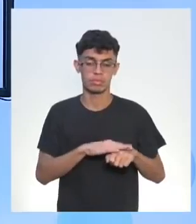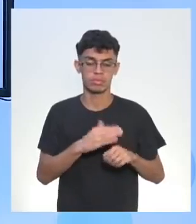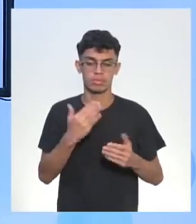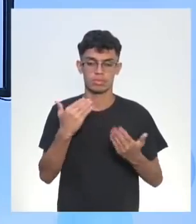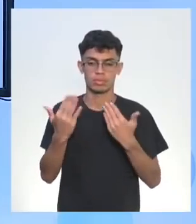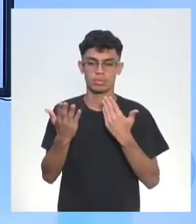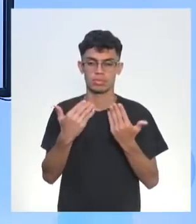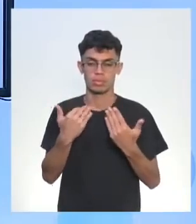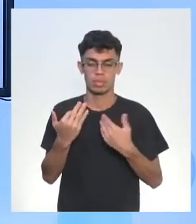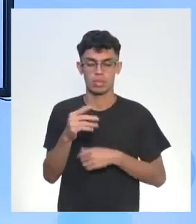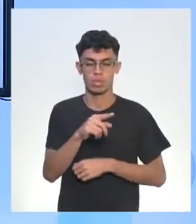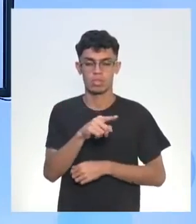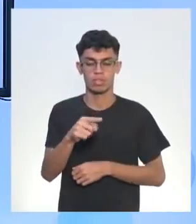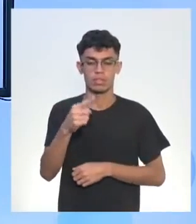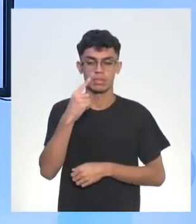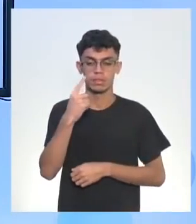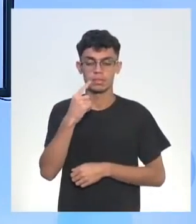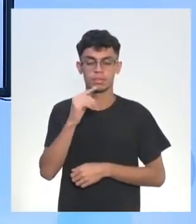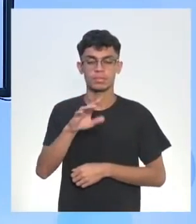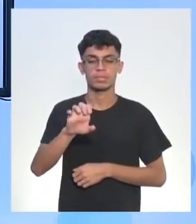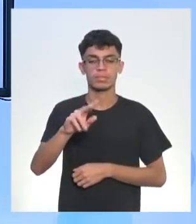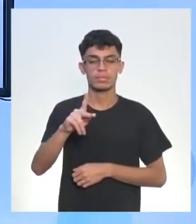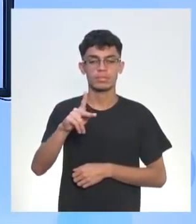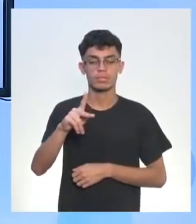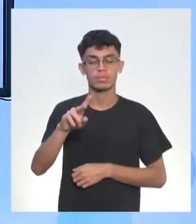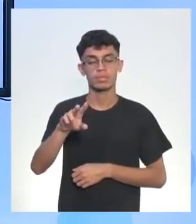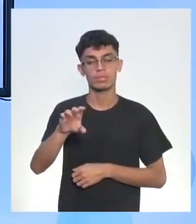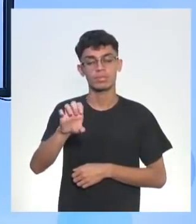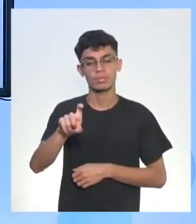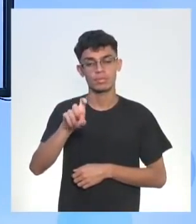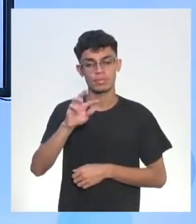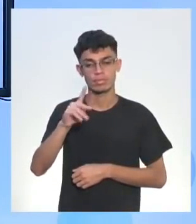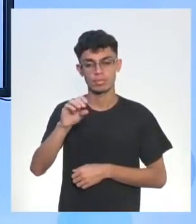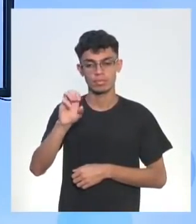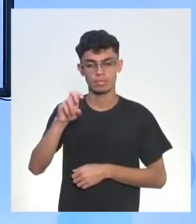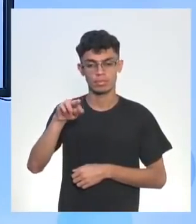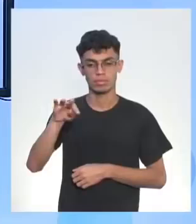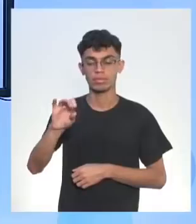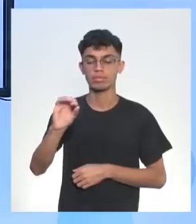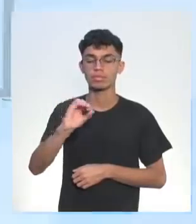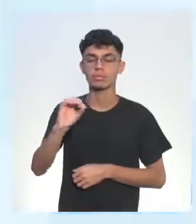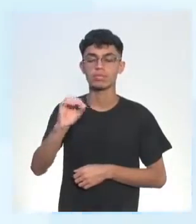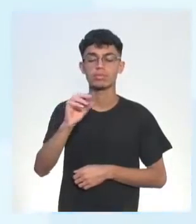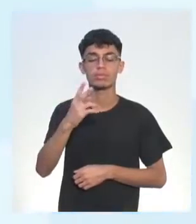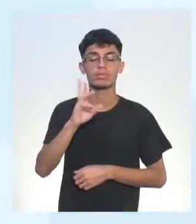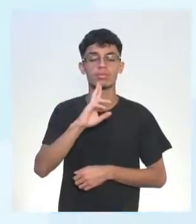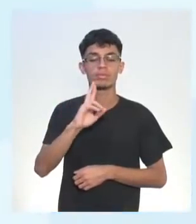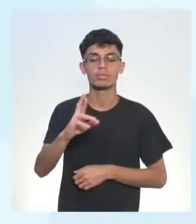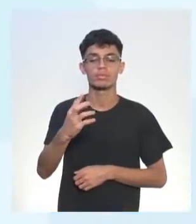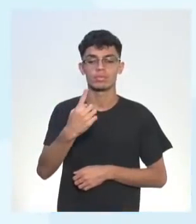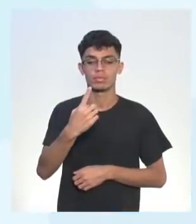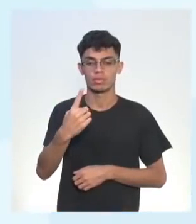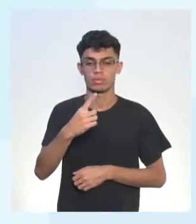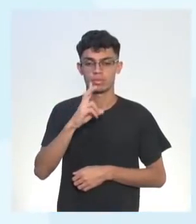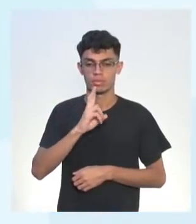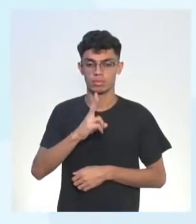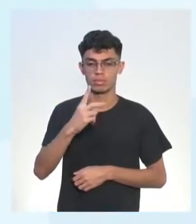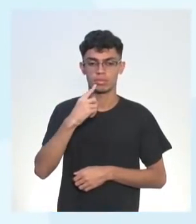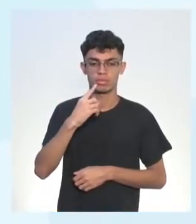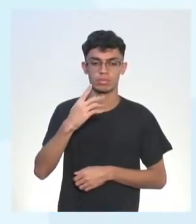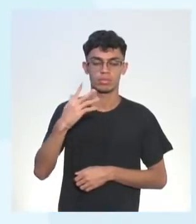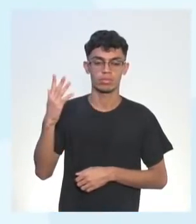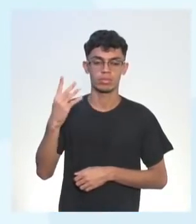discussão aqui com vocês. Ó, se o expoente for 0, o resultado é sempre 1. Vamos tentar demonstrar isso. O que eu peguei